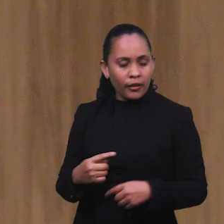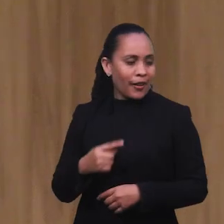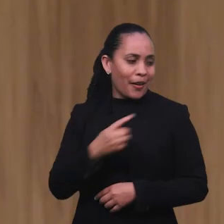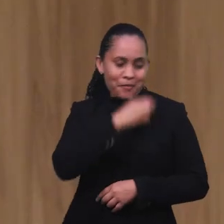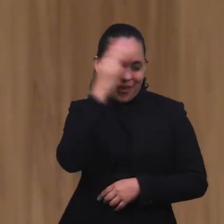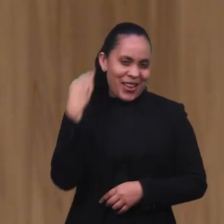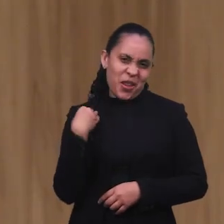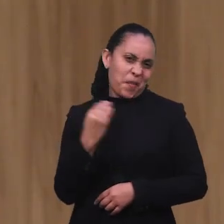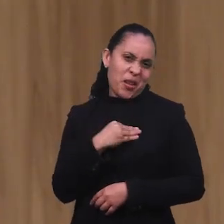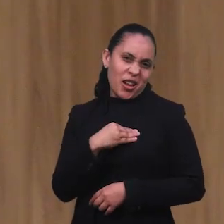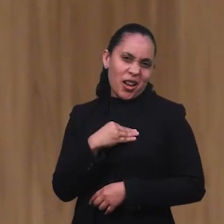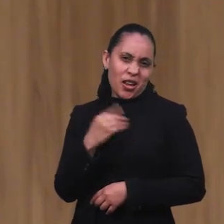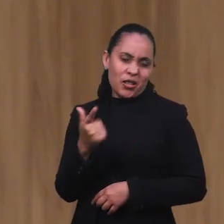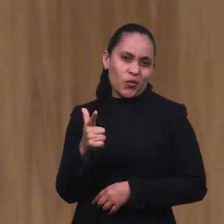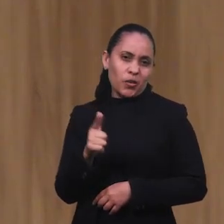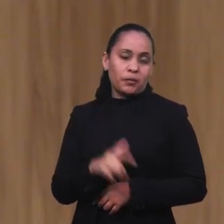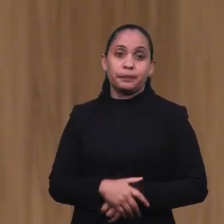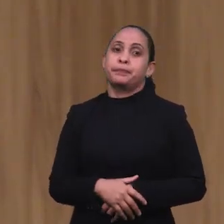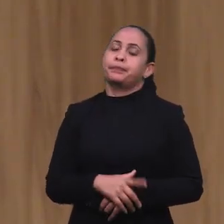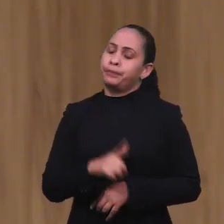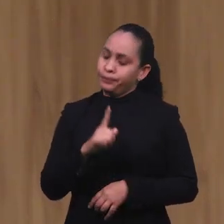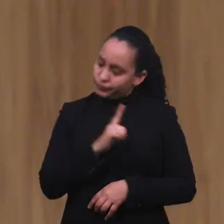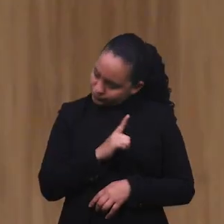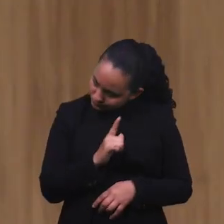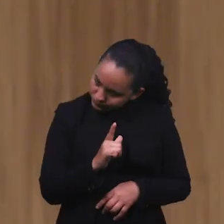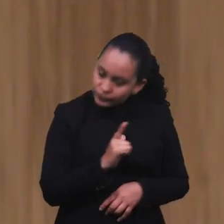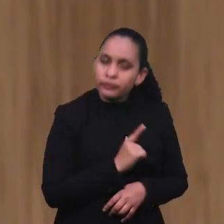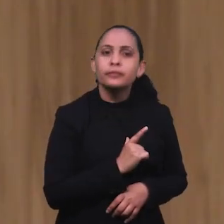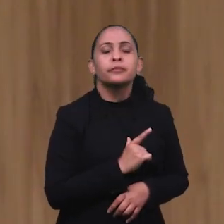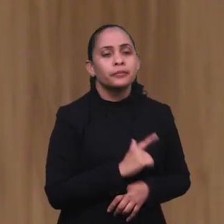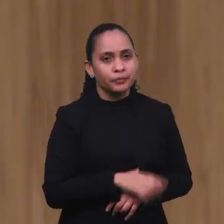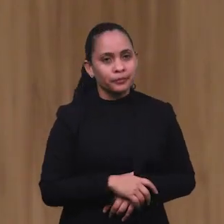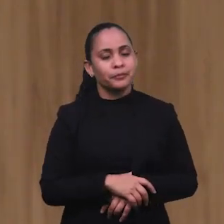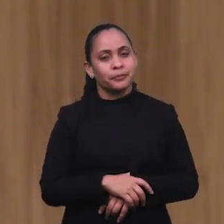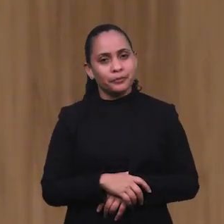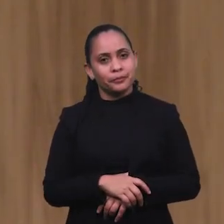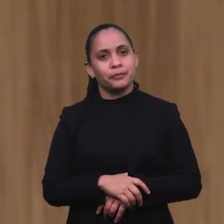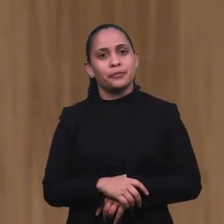Maria não tem pecado, Maria tem pecado. E outra coisa interessante lembrar,